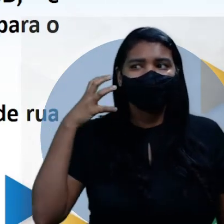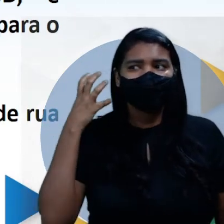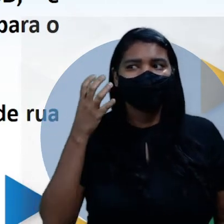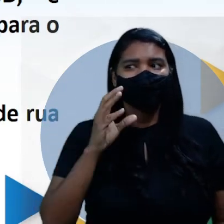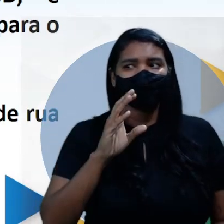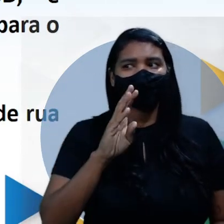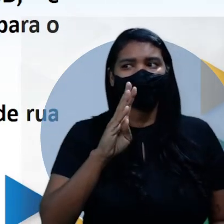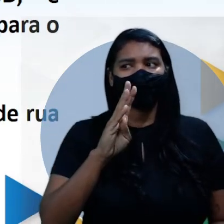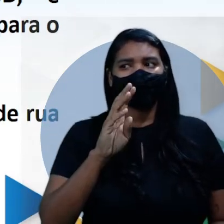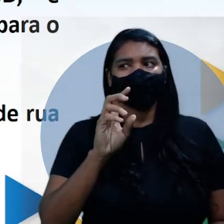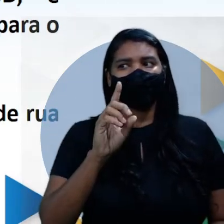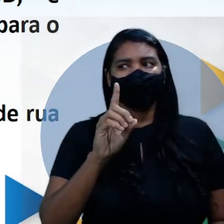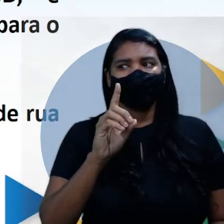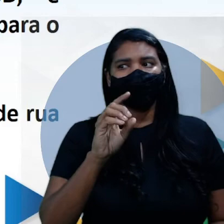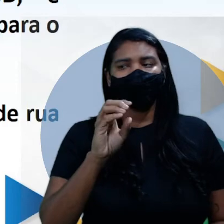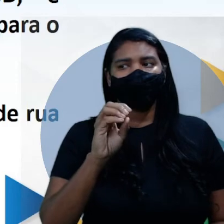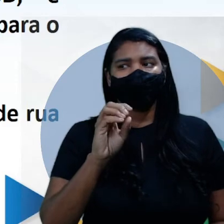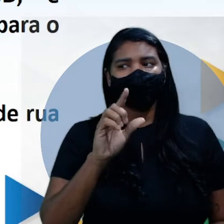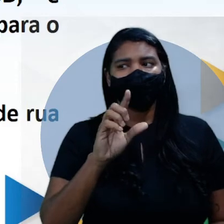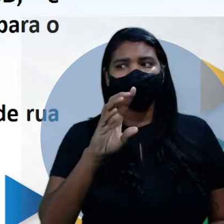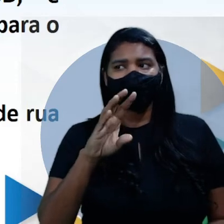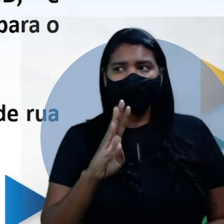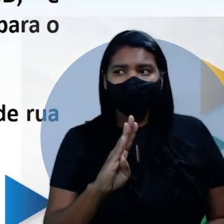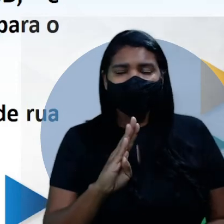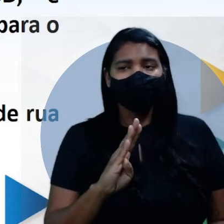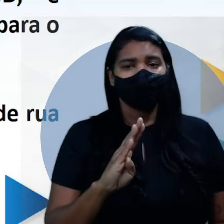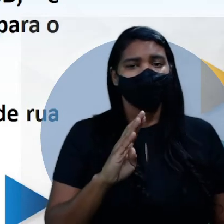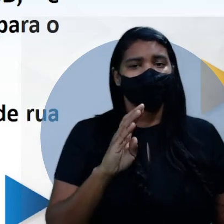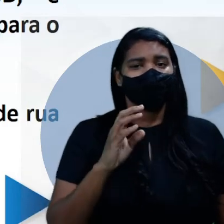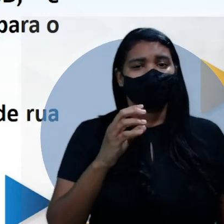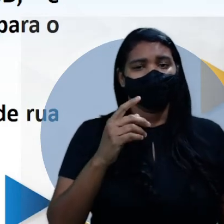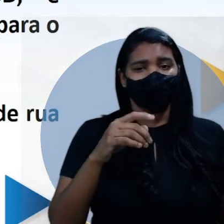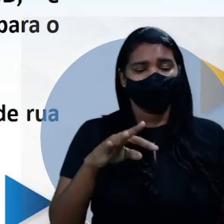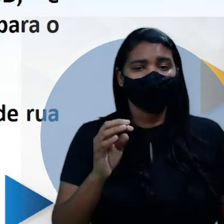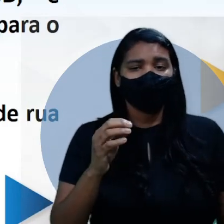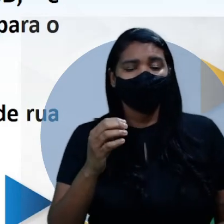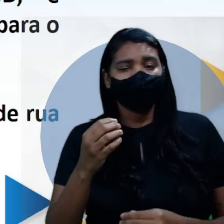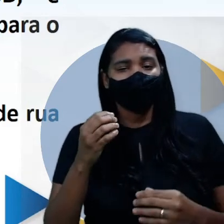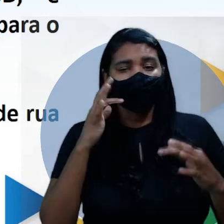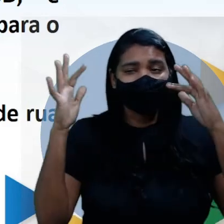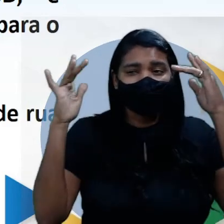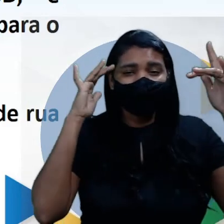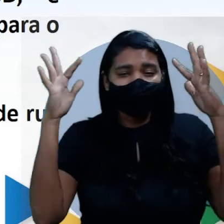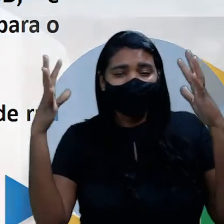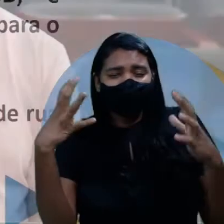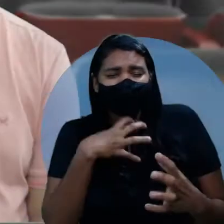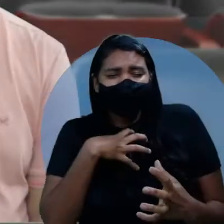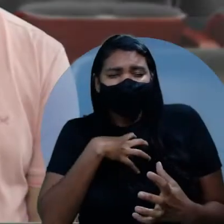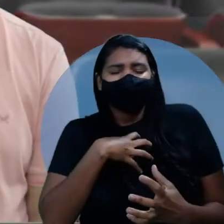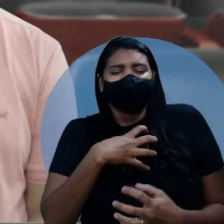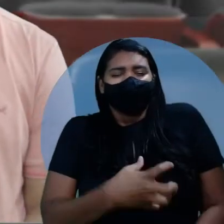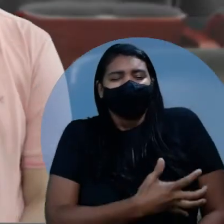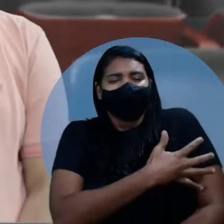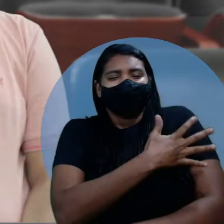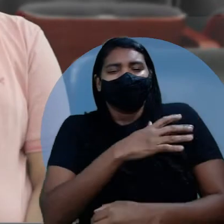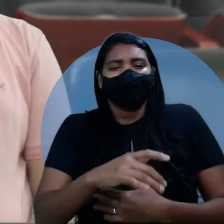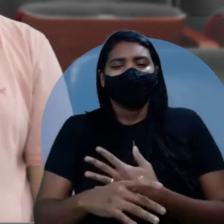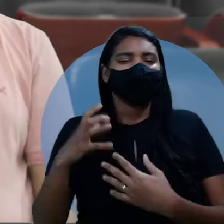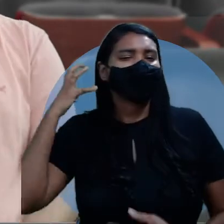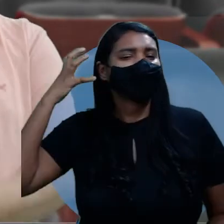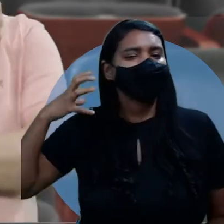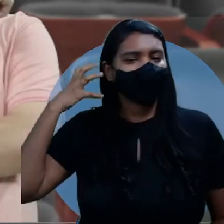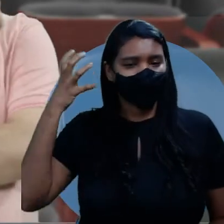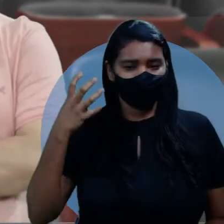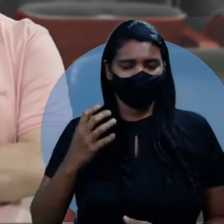Dolby 7.1, que é aquele som que dá a impressão que você está dentro do filme. Né, que você sente a vibração do som, né?